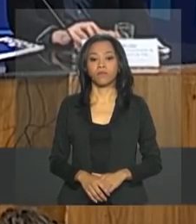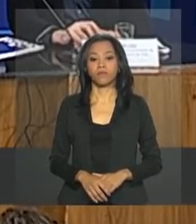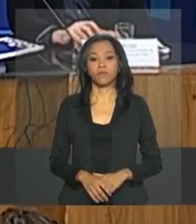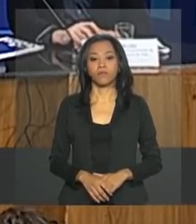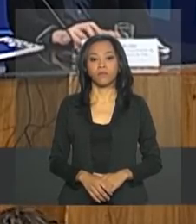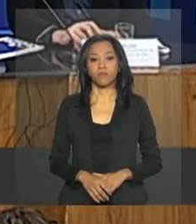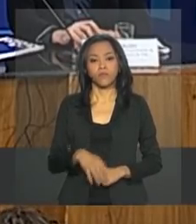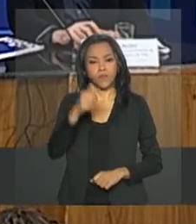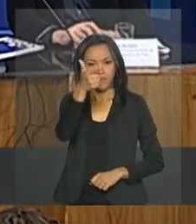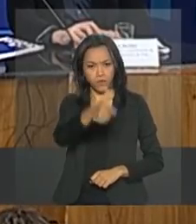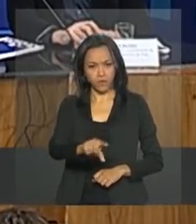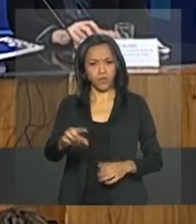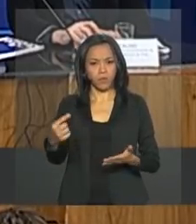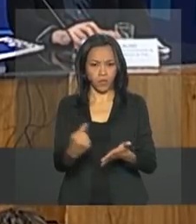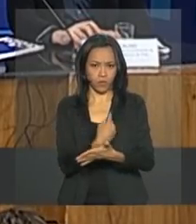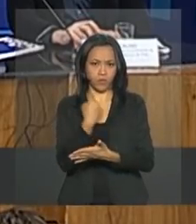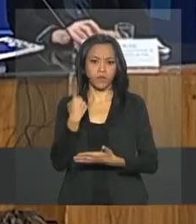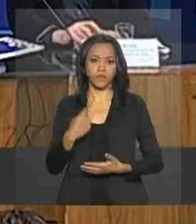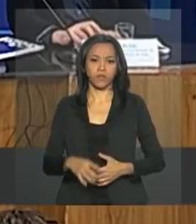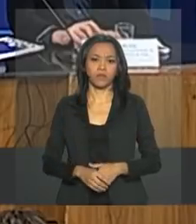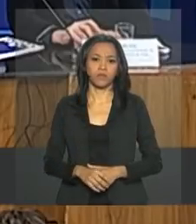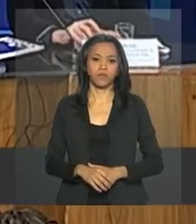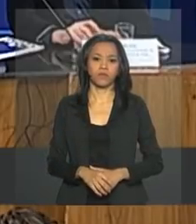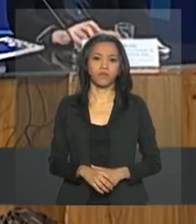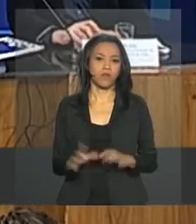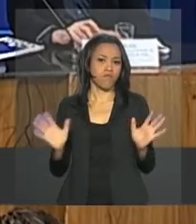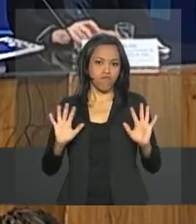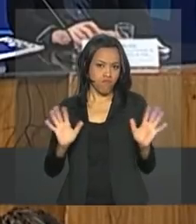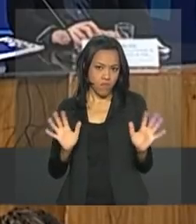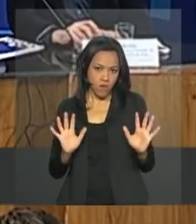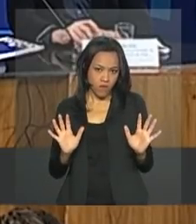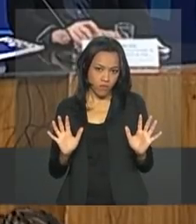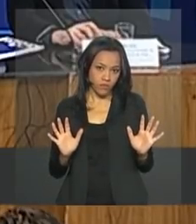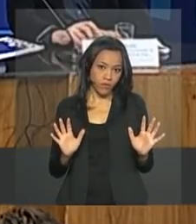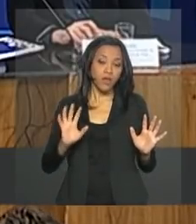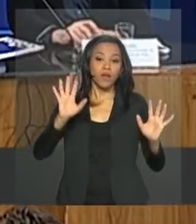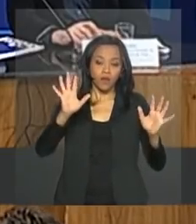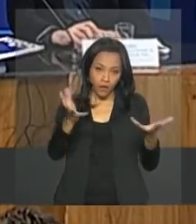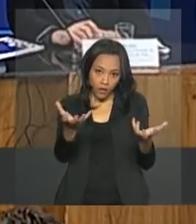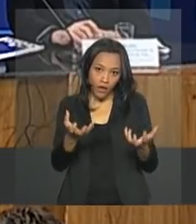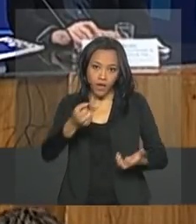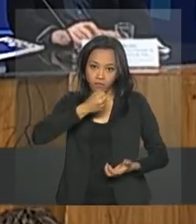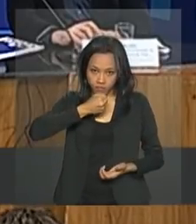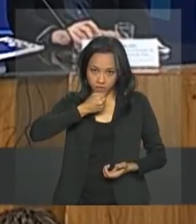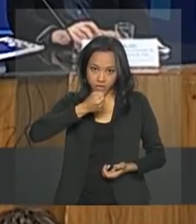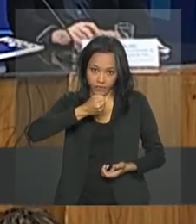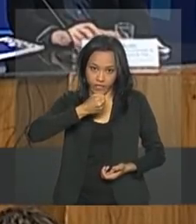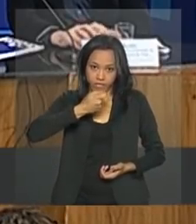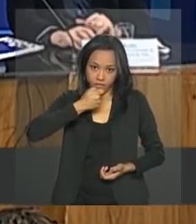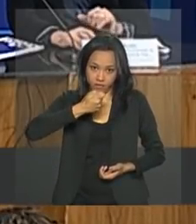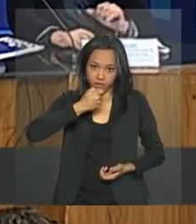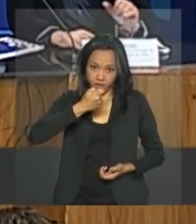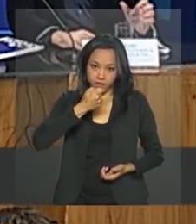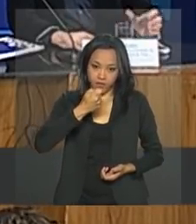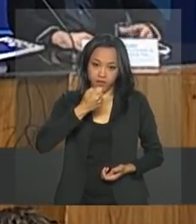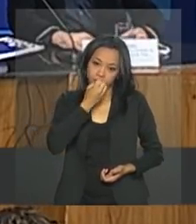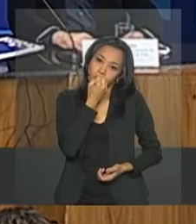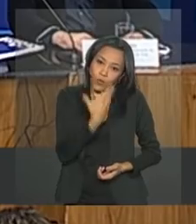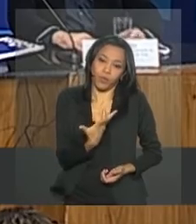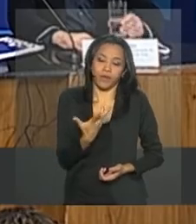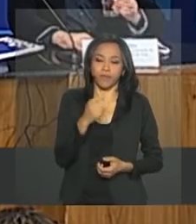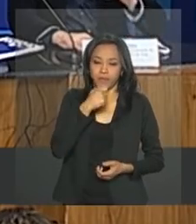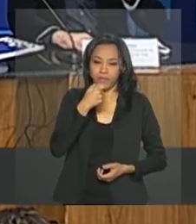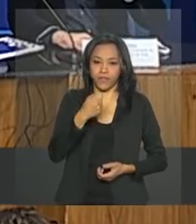alguém mais então querem quebrar o queijo de alguém não não tem barulho quebra-queixo aqui então